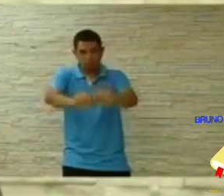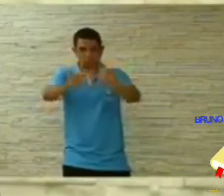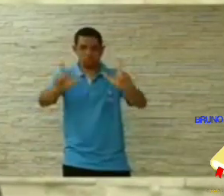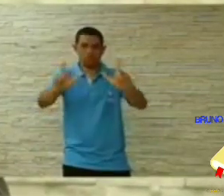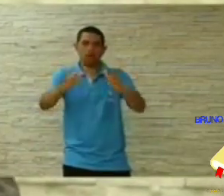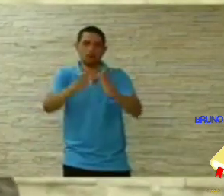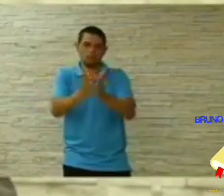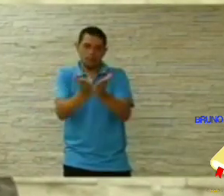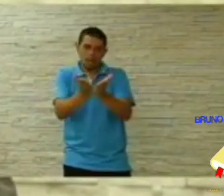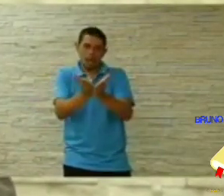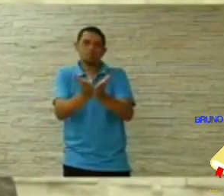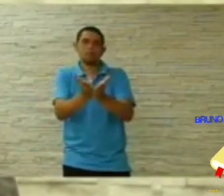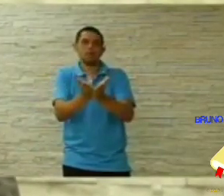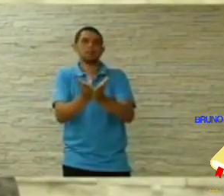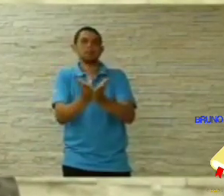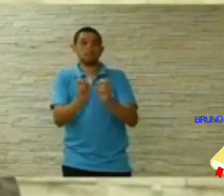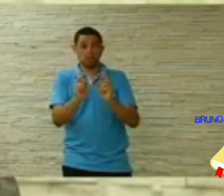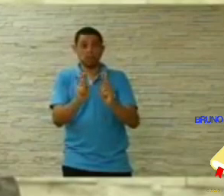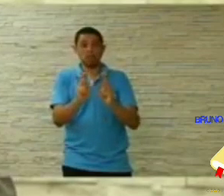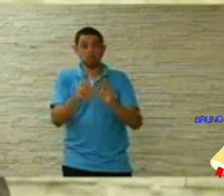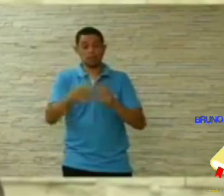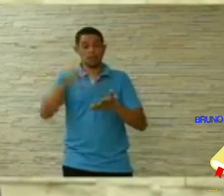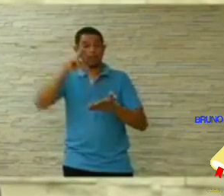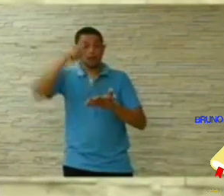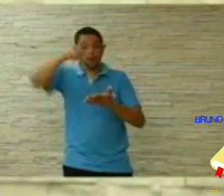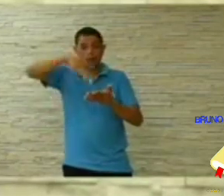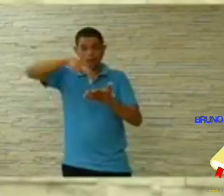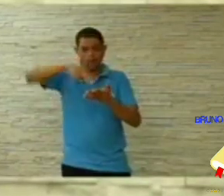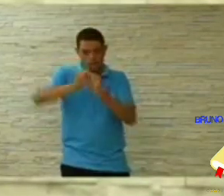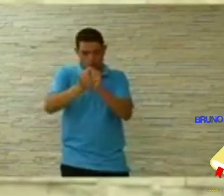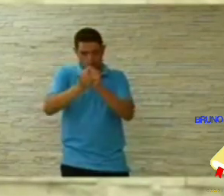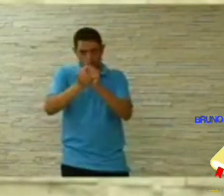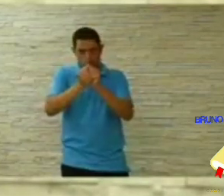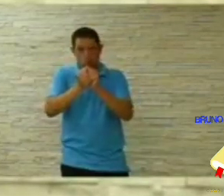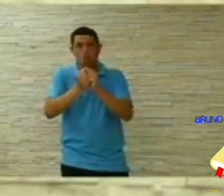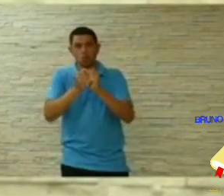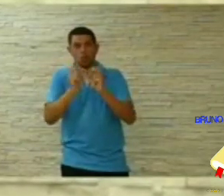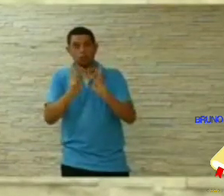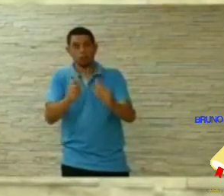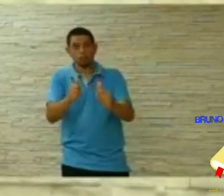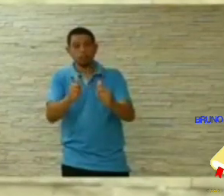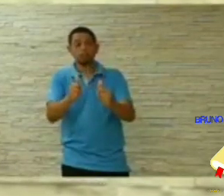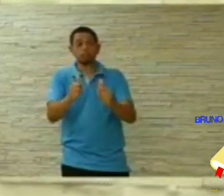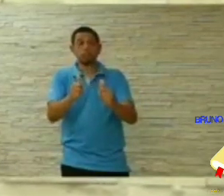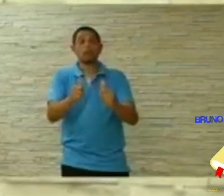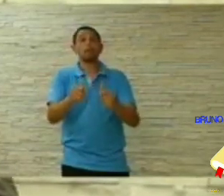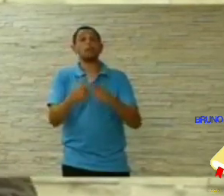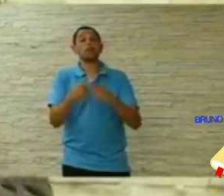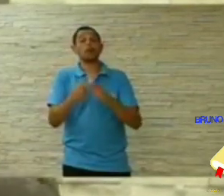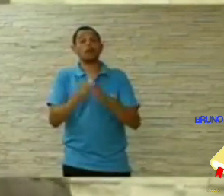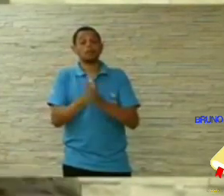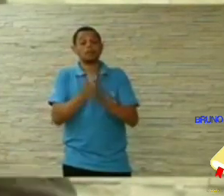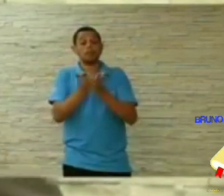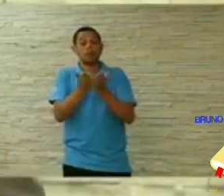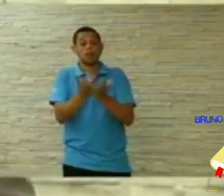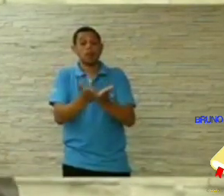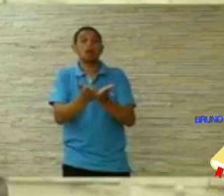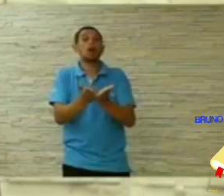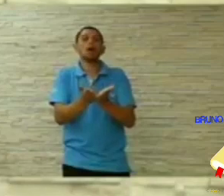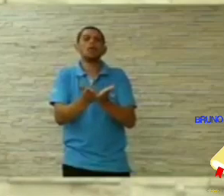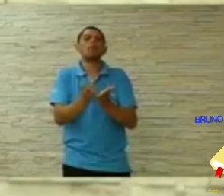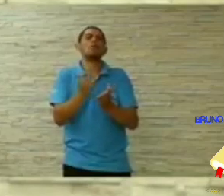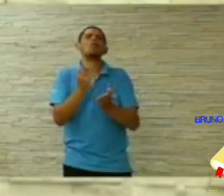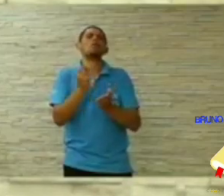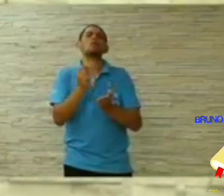pegue a Bíblia, se possível. Porque a gente vai abrir a palavra de Deus e a Bíblia, quando é aberta, é a boca de Deus que está